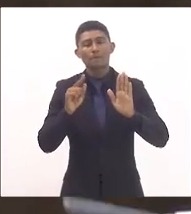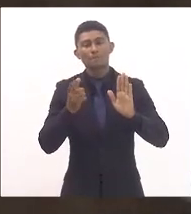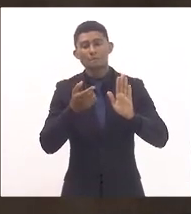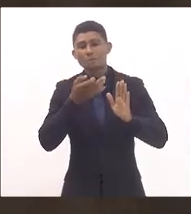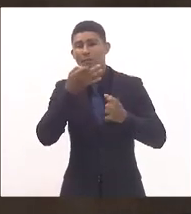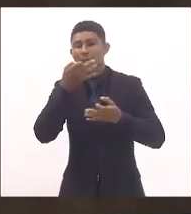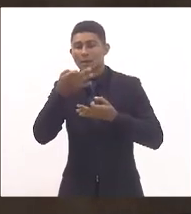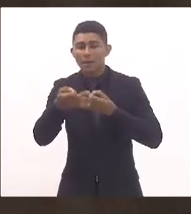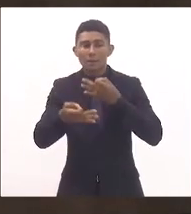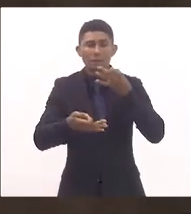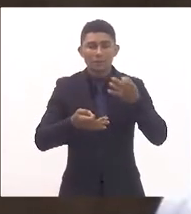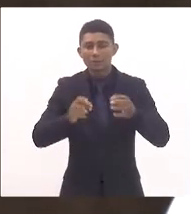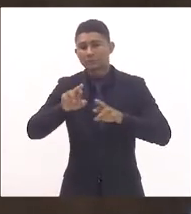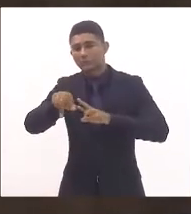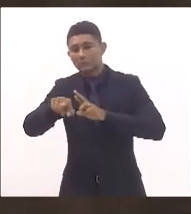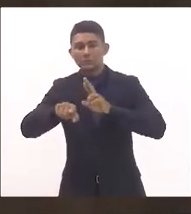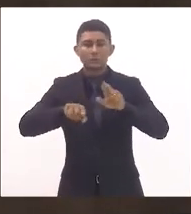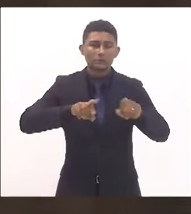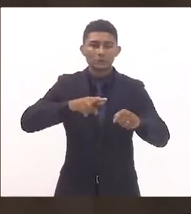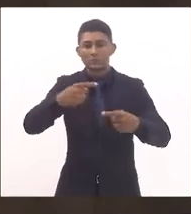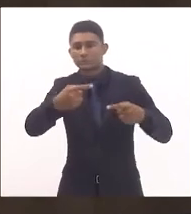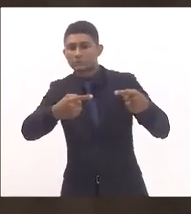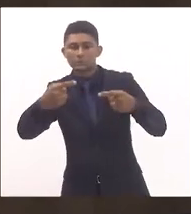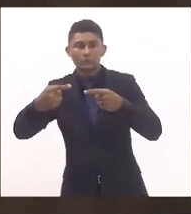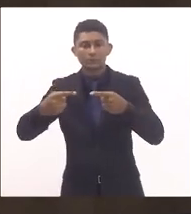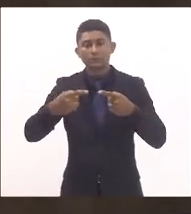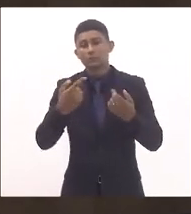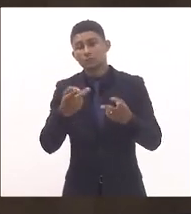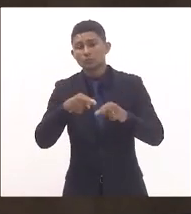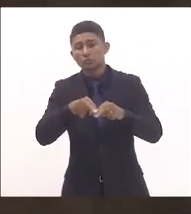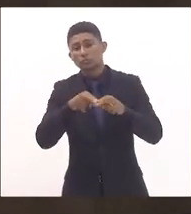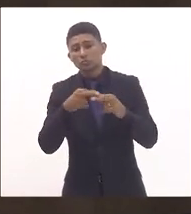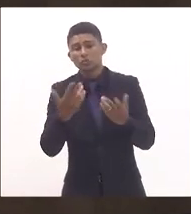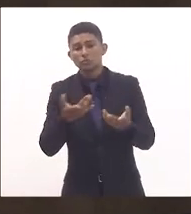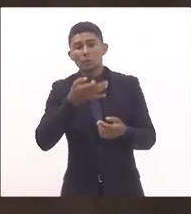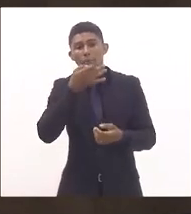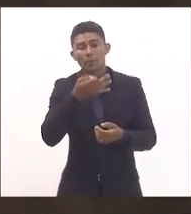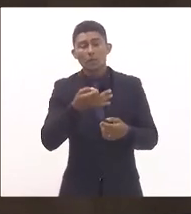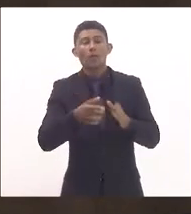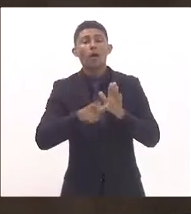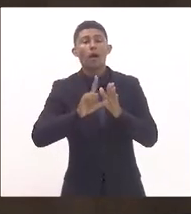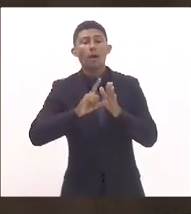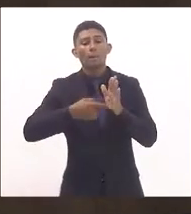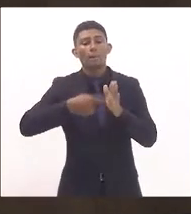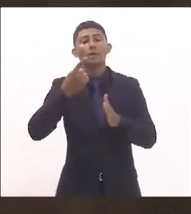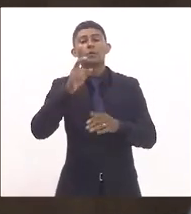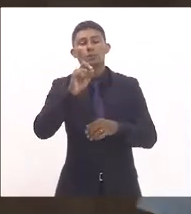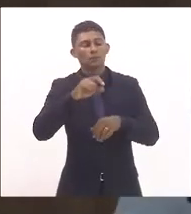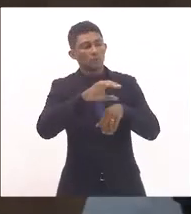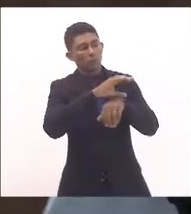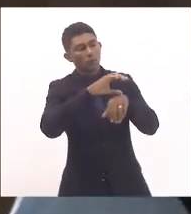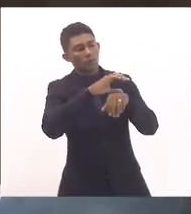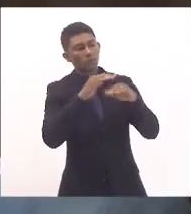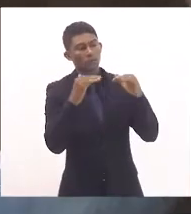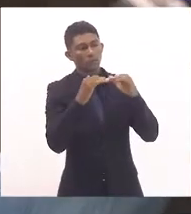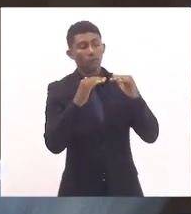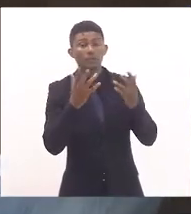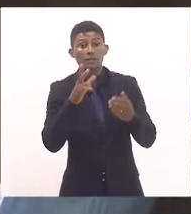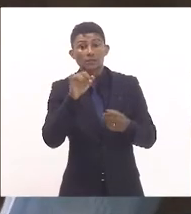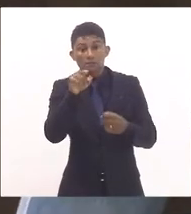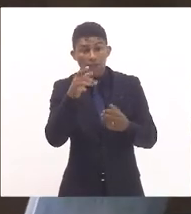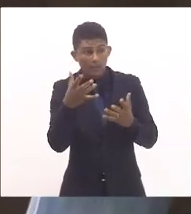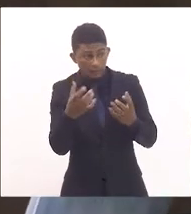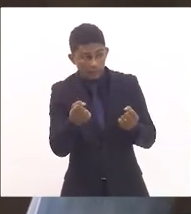algumas adequações a serem feitas. Por essa razão, o parecer original foi constitucionalidade. Queria, Vossa Excelência, autorizar, eu vou emitir o parecer